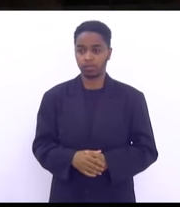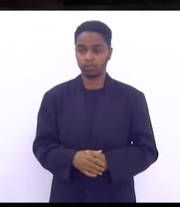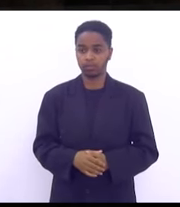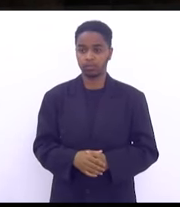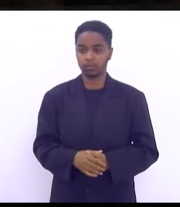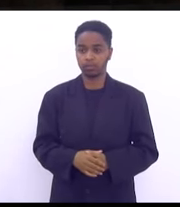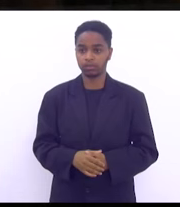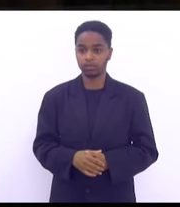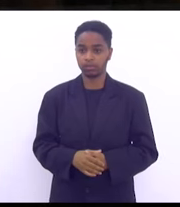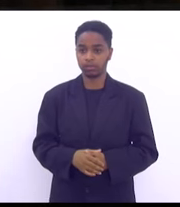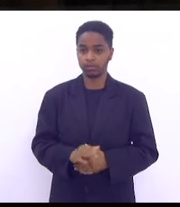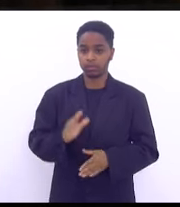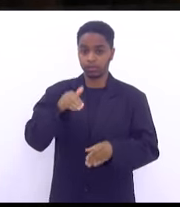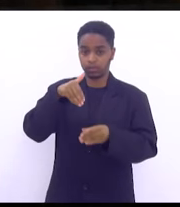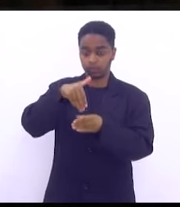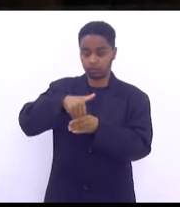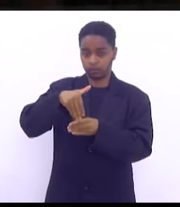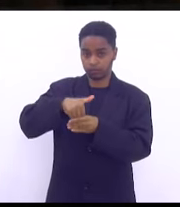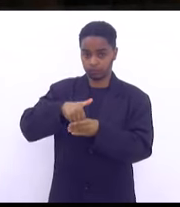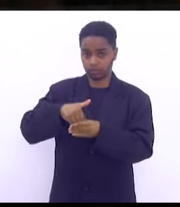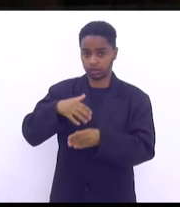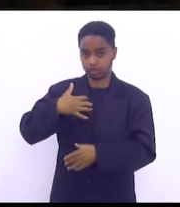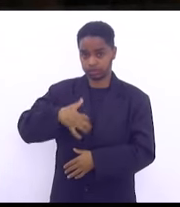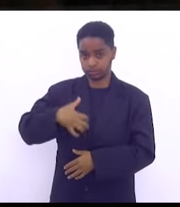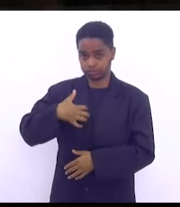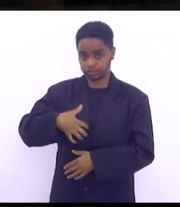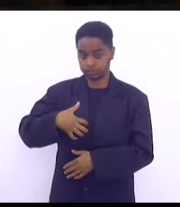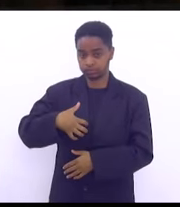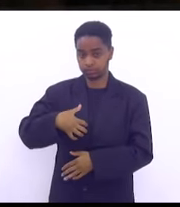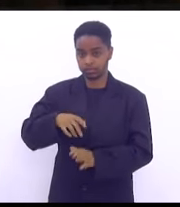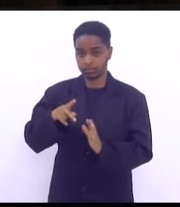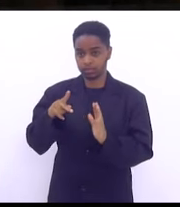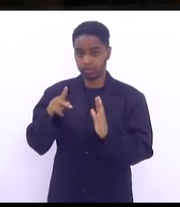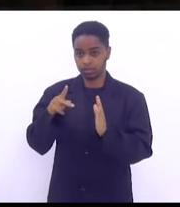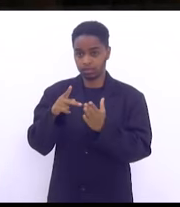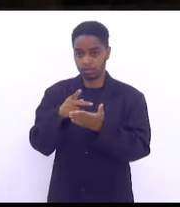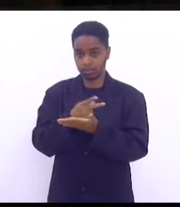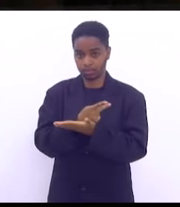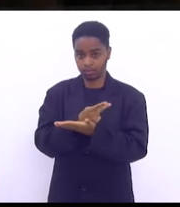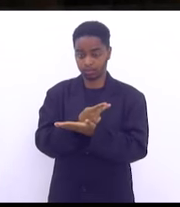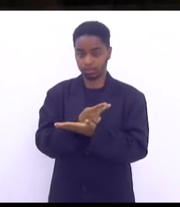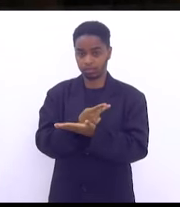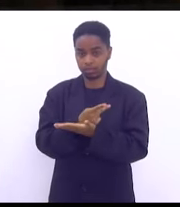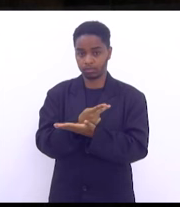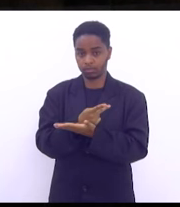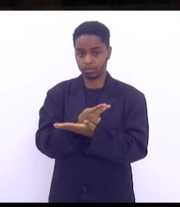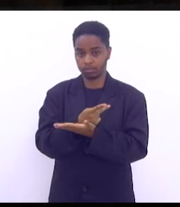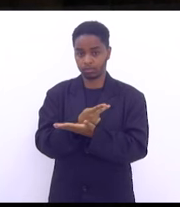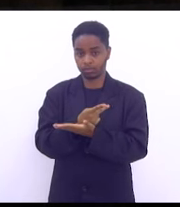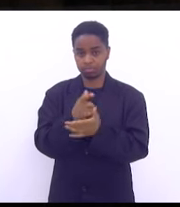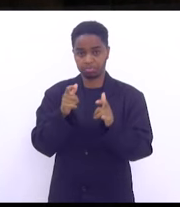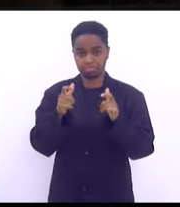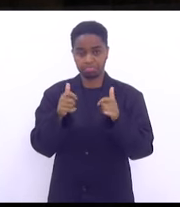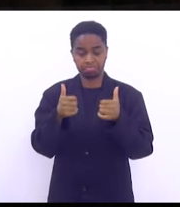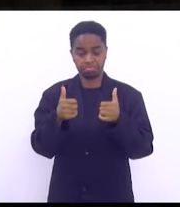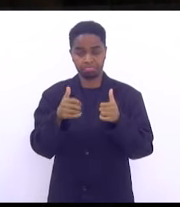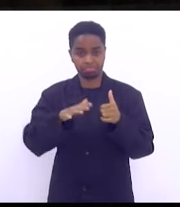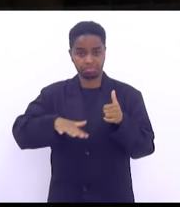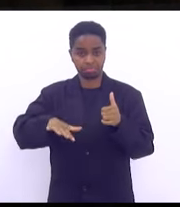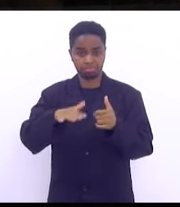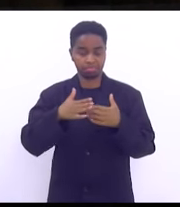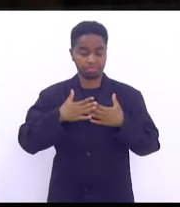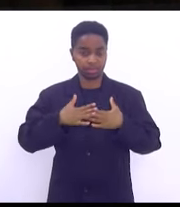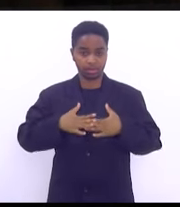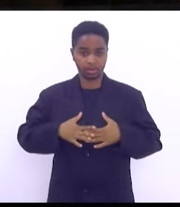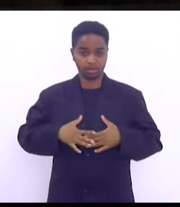As eleições na Argentina transcorreram em ambiente tranquilo.